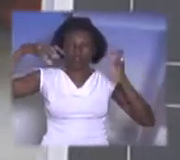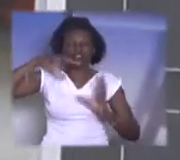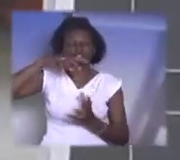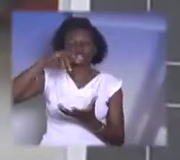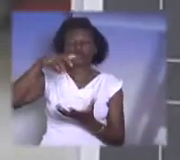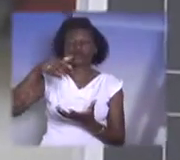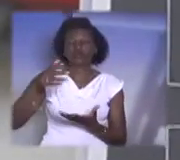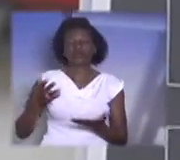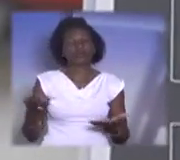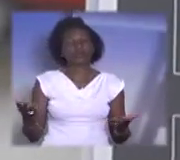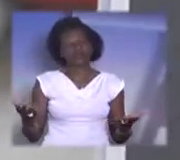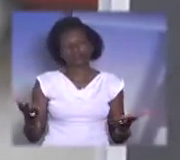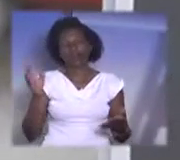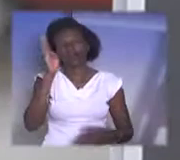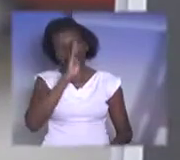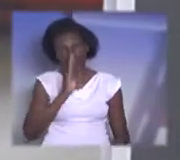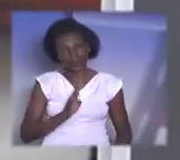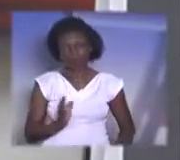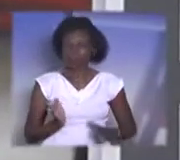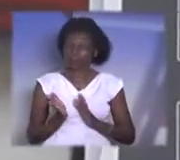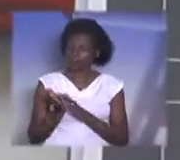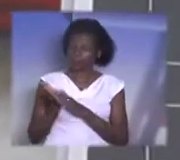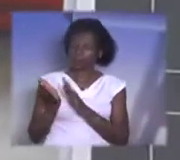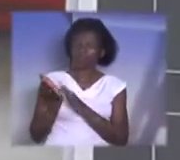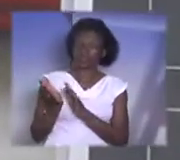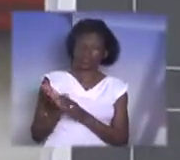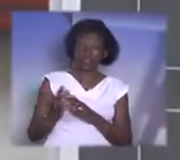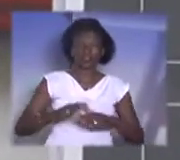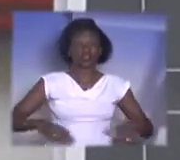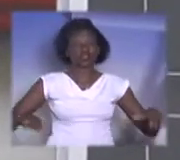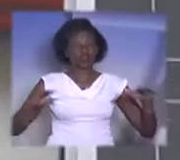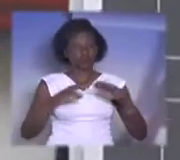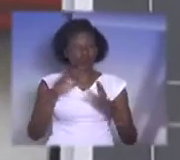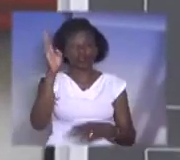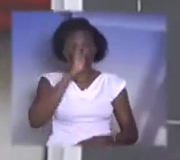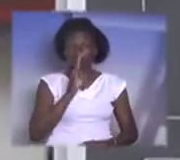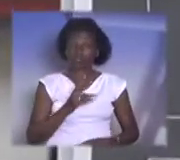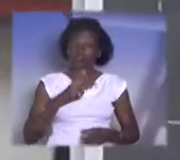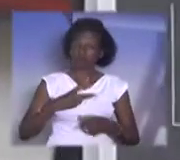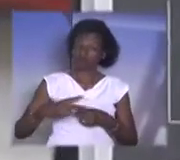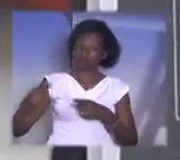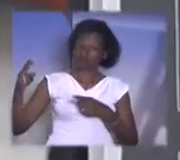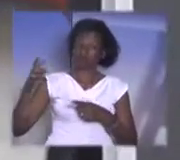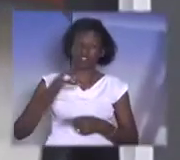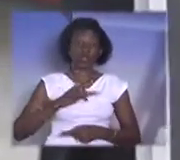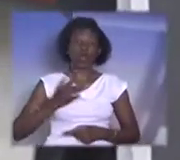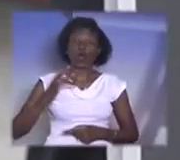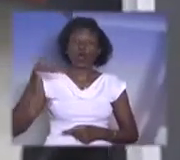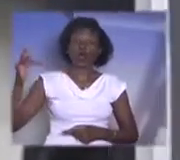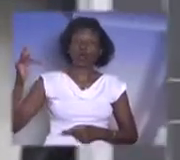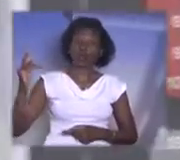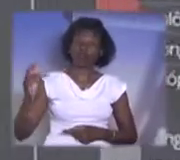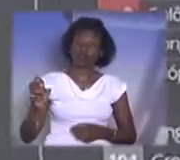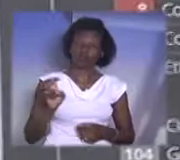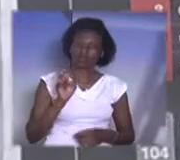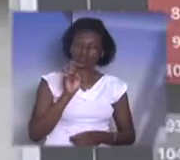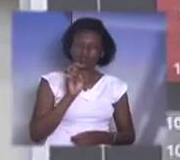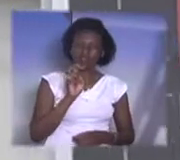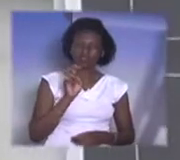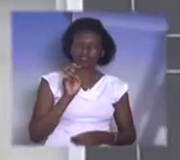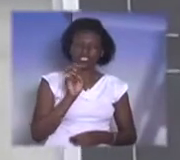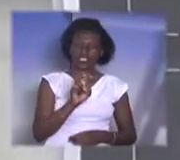a todos os brasileiros por mais essa conta esta medalha de ouro brasil 5 mil super